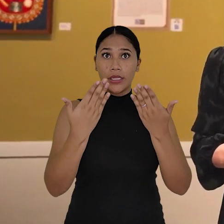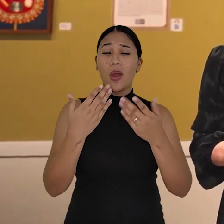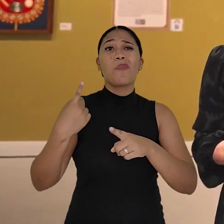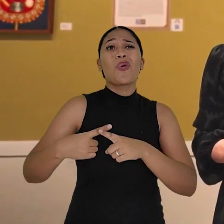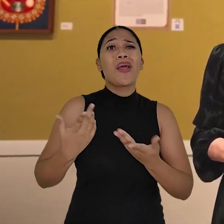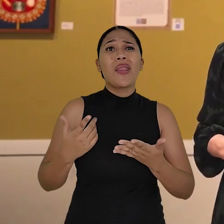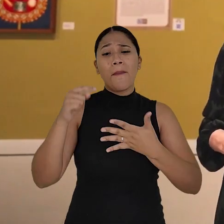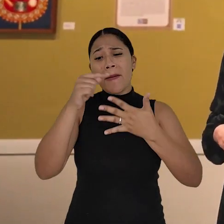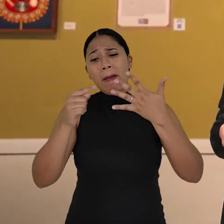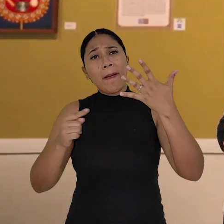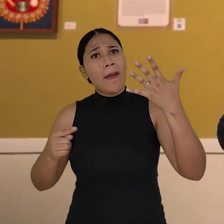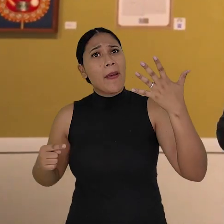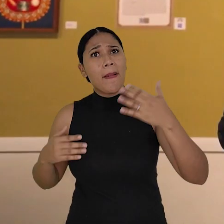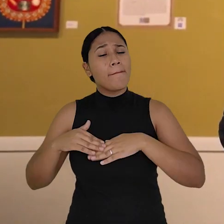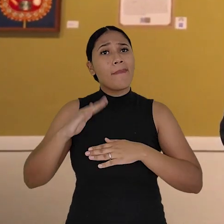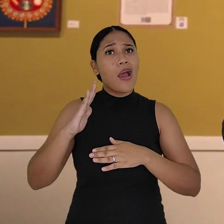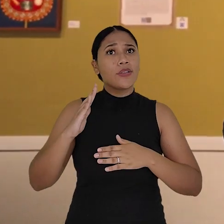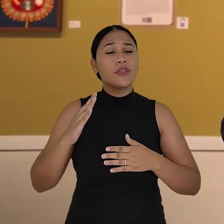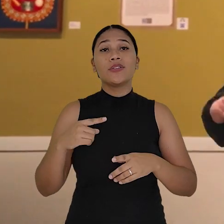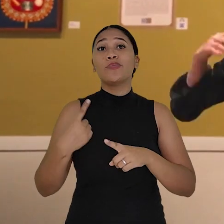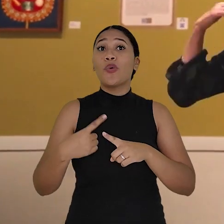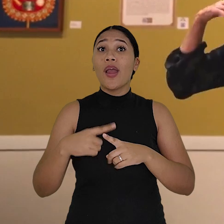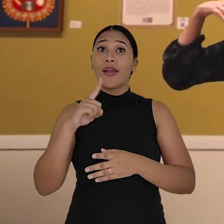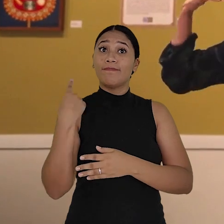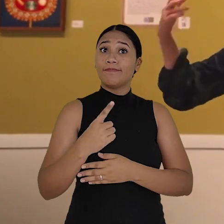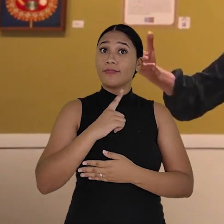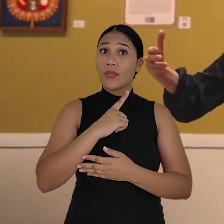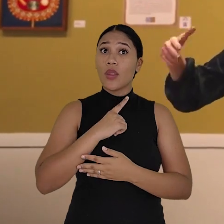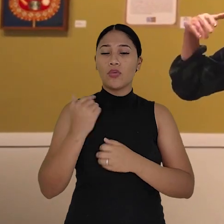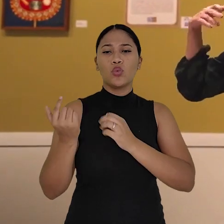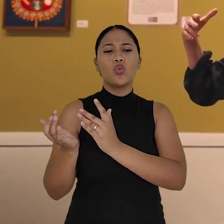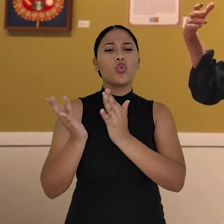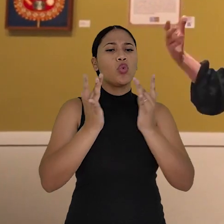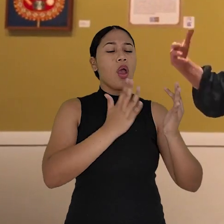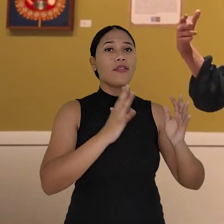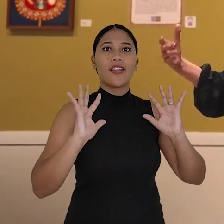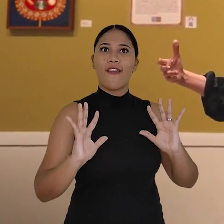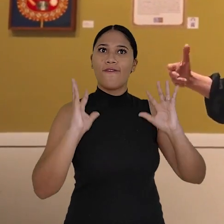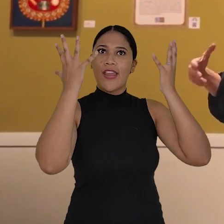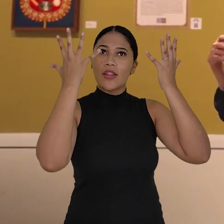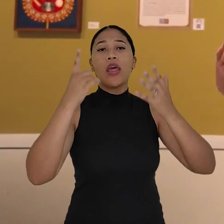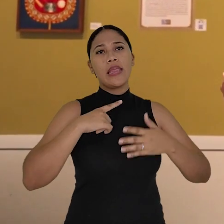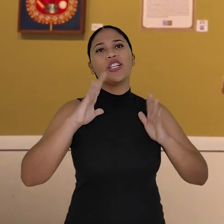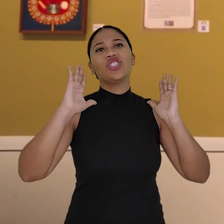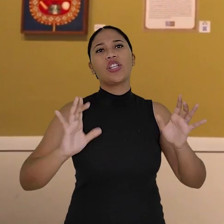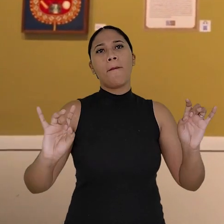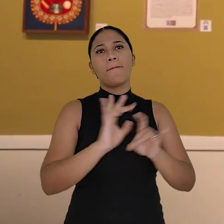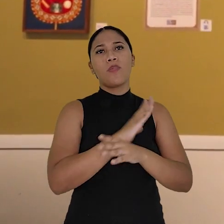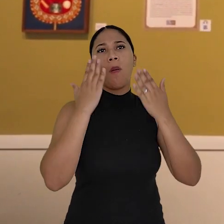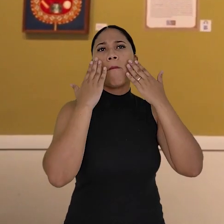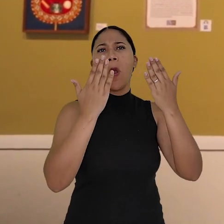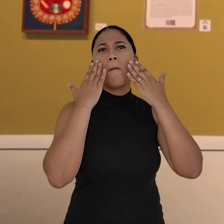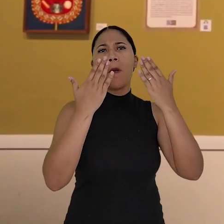que a gente não mostrou mais da música na exposição? Porque a gente tem, durante todo o evento,